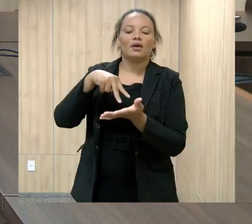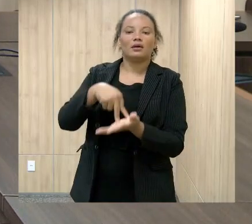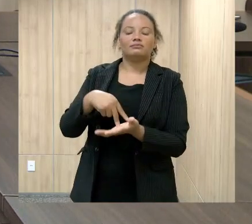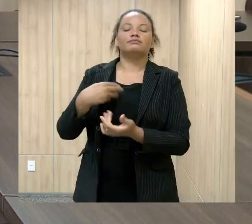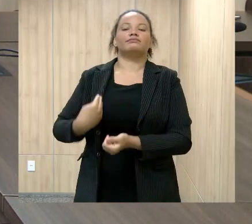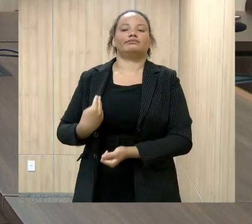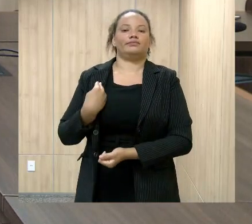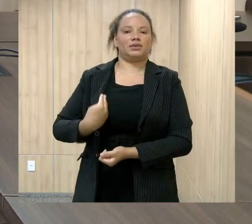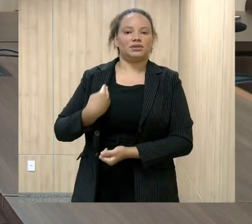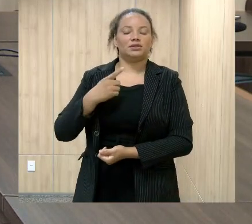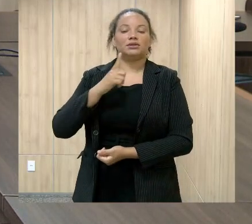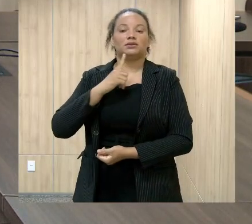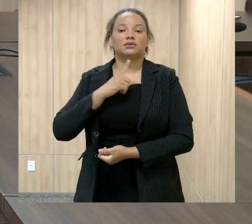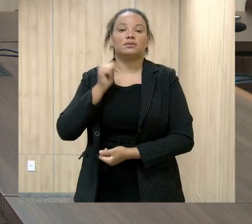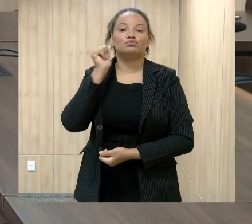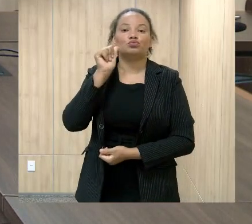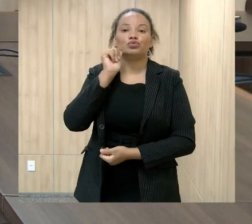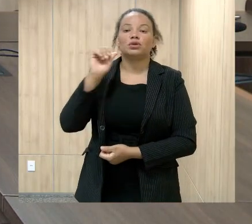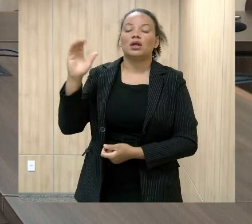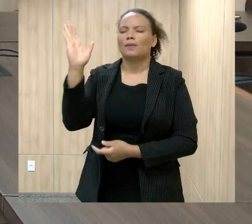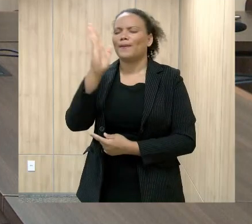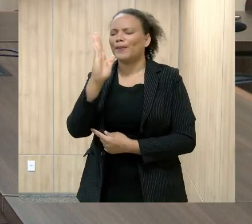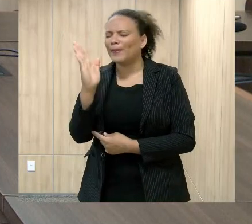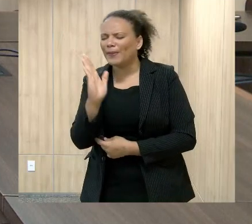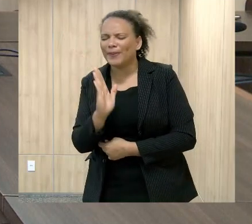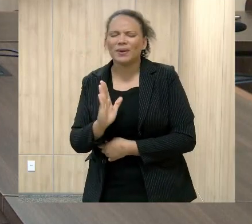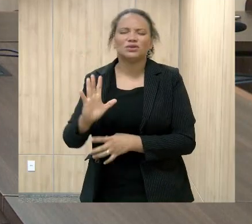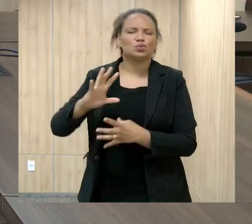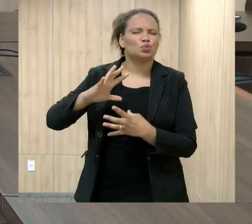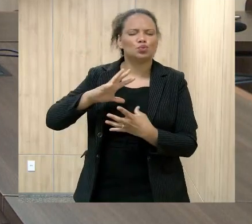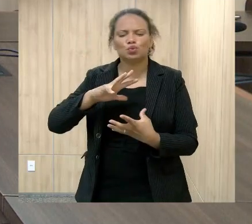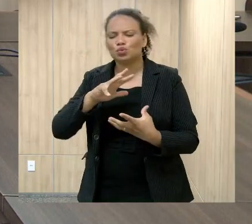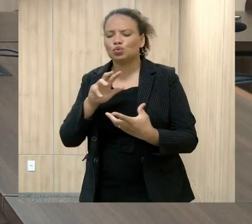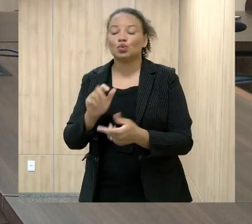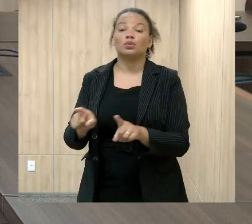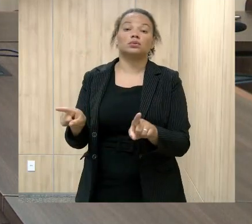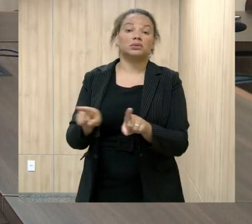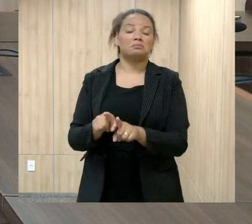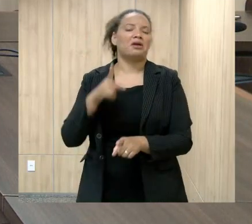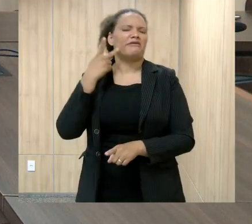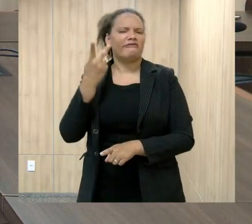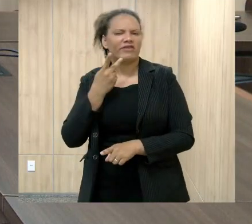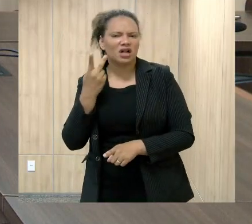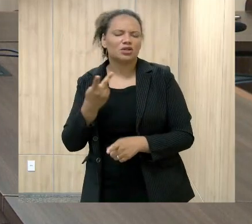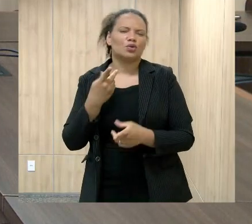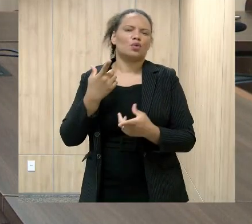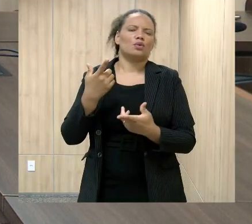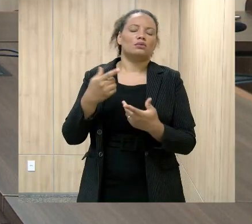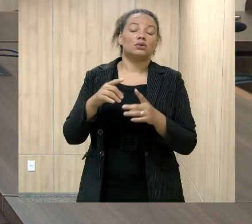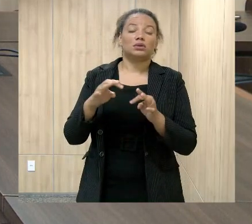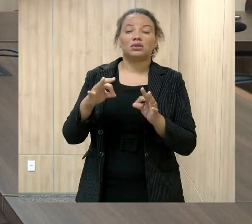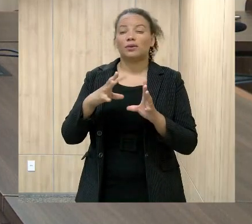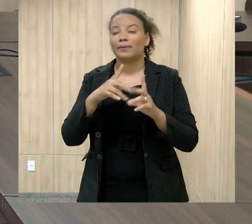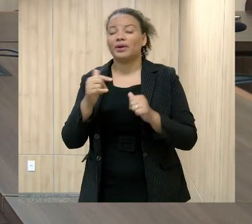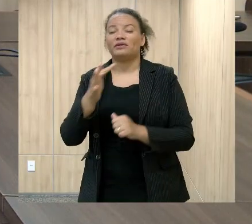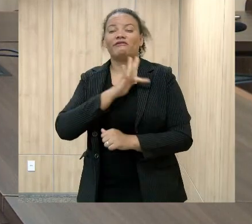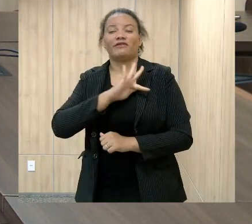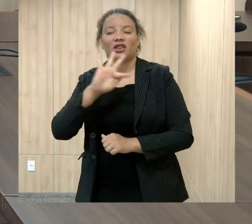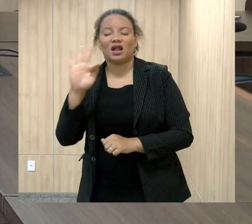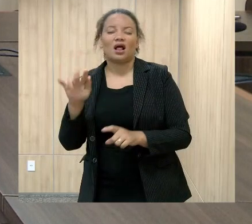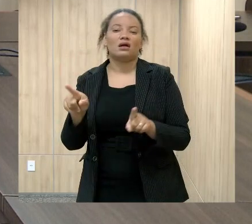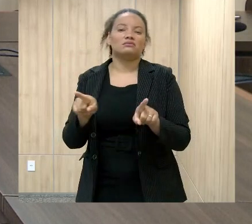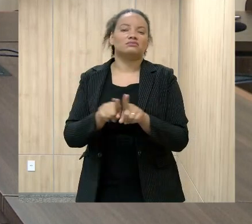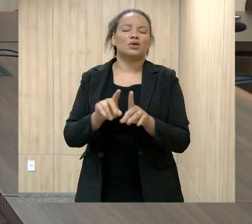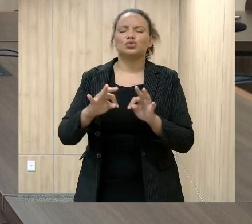nesse momento aonde terá mulheres do Brasil todo mas também parlamentares vereadores deputados Estadual Federal lá participando